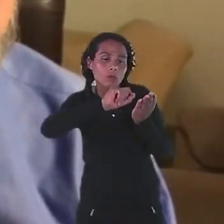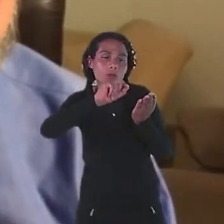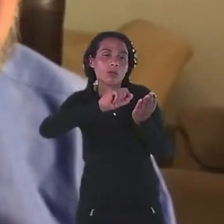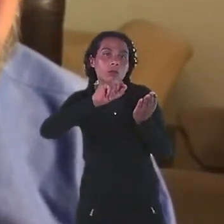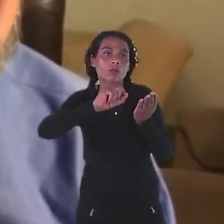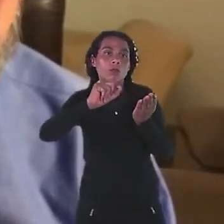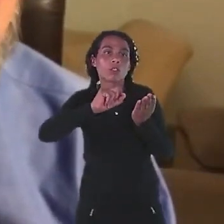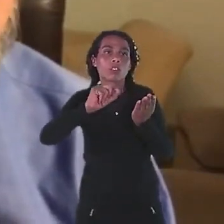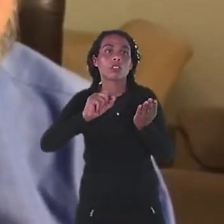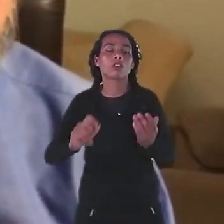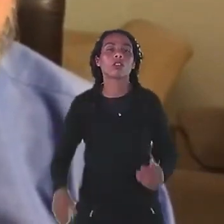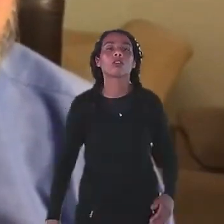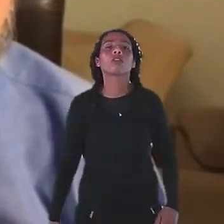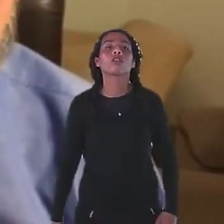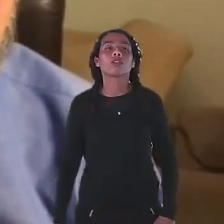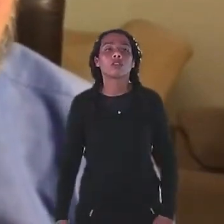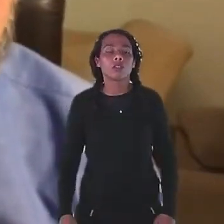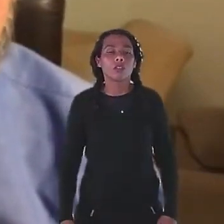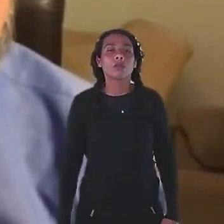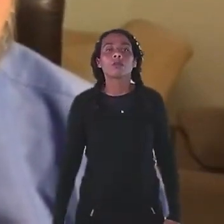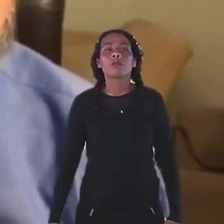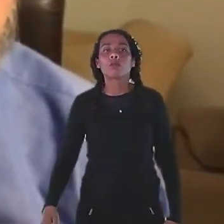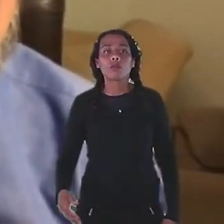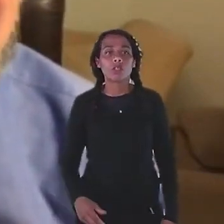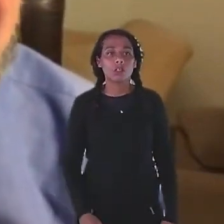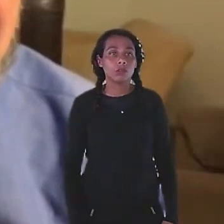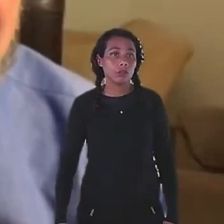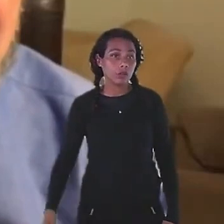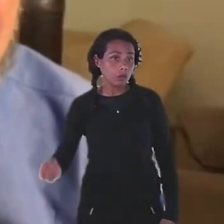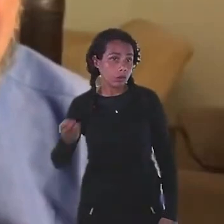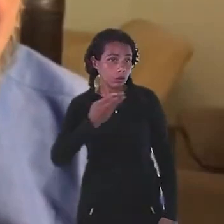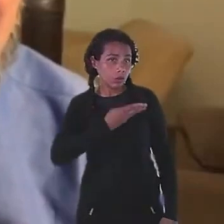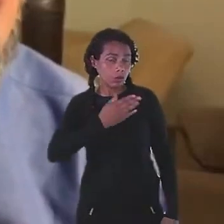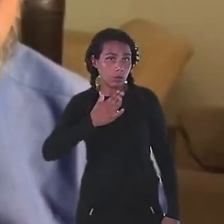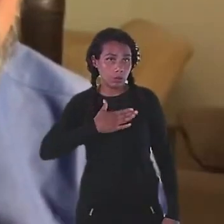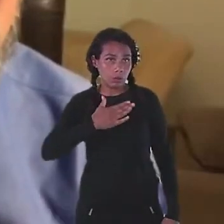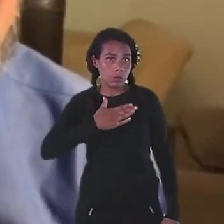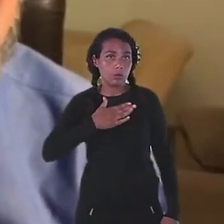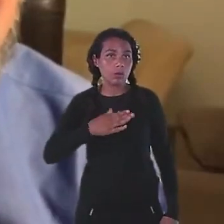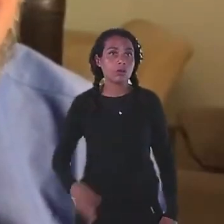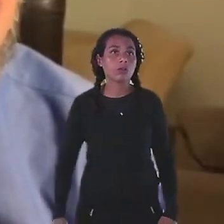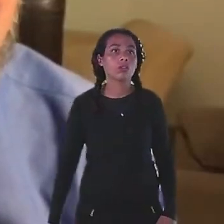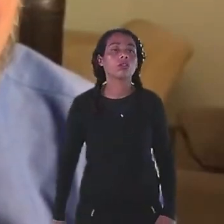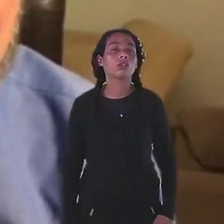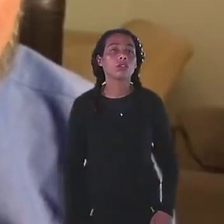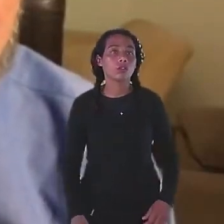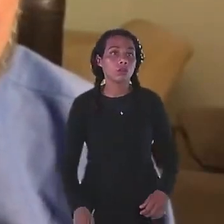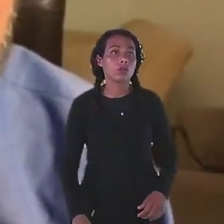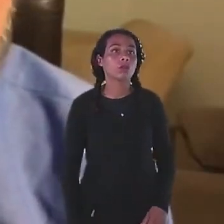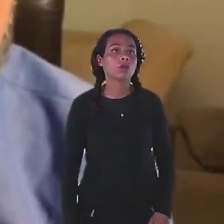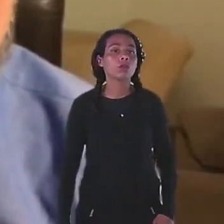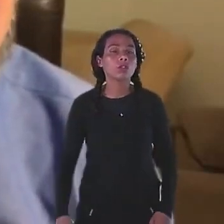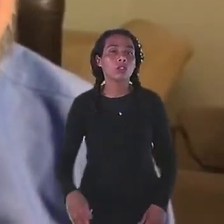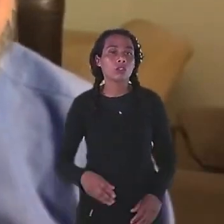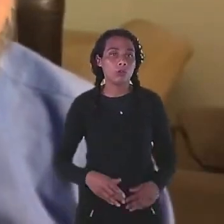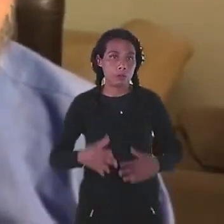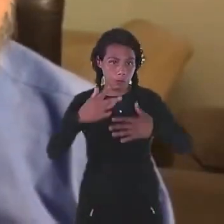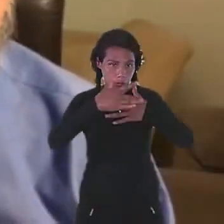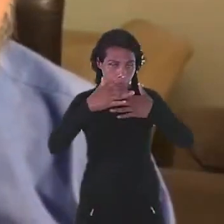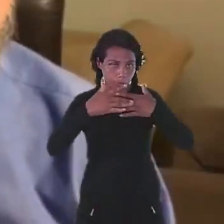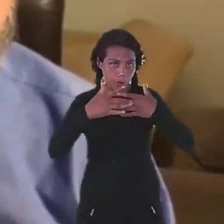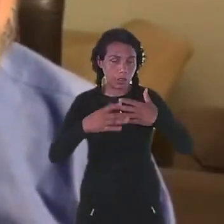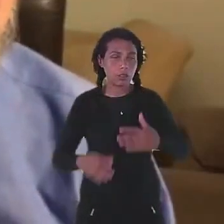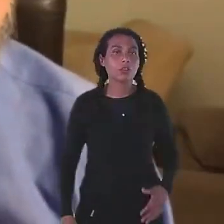Dr. César preparando uma aula para a classe de neurofisiologia do outro dia, mas tocando Wagner,